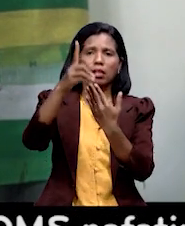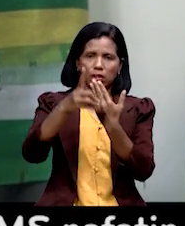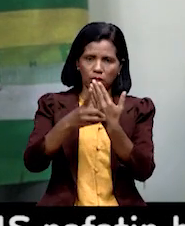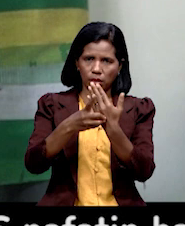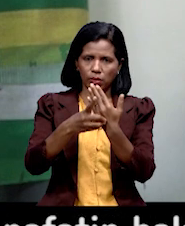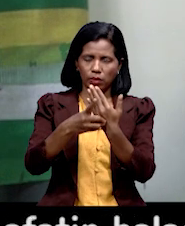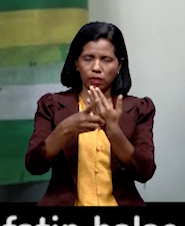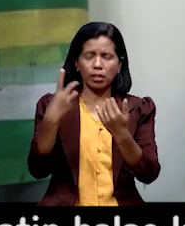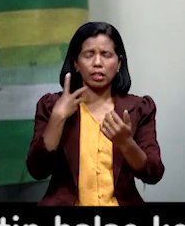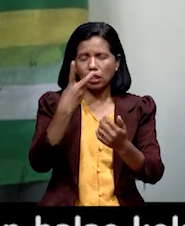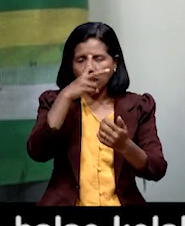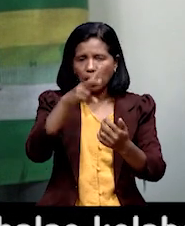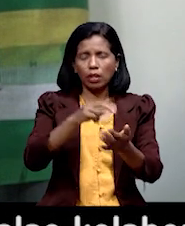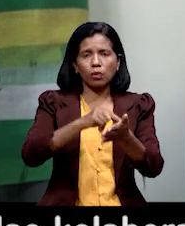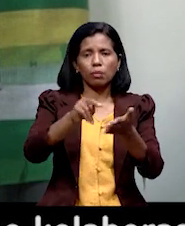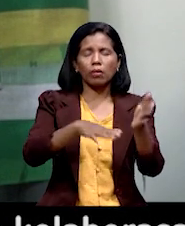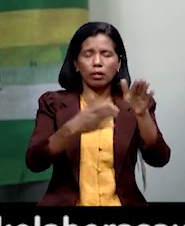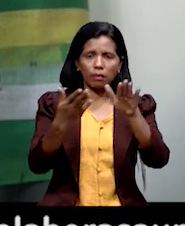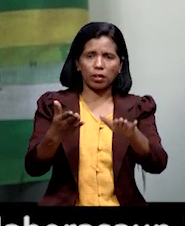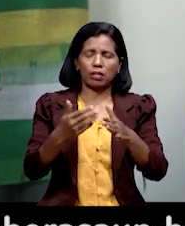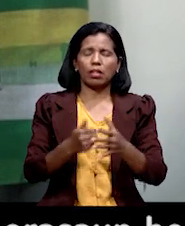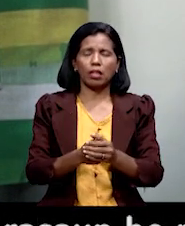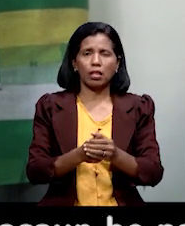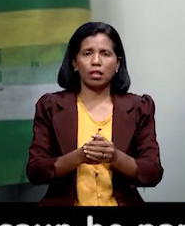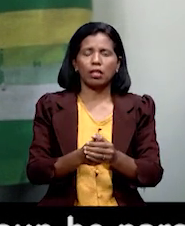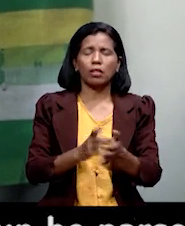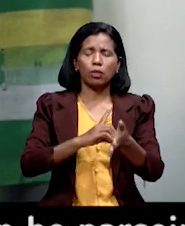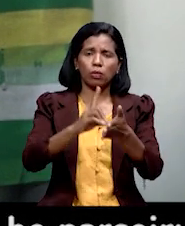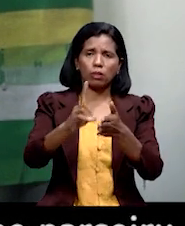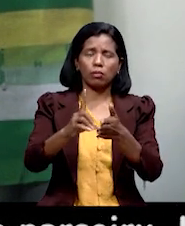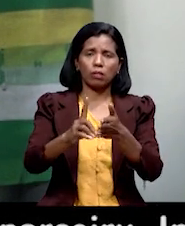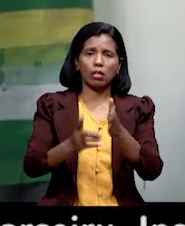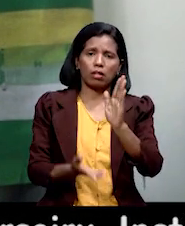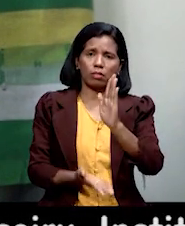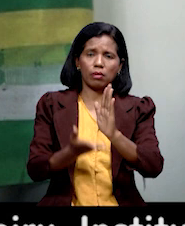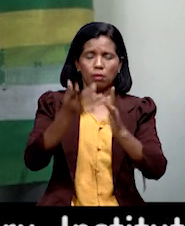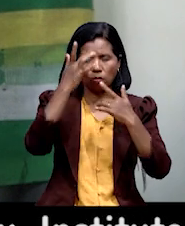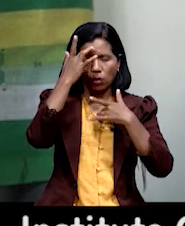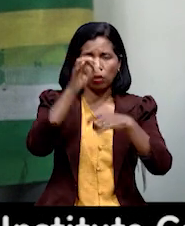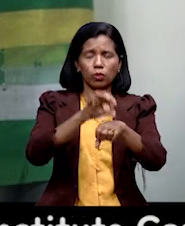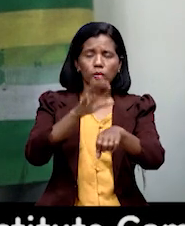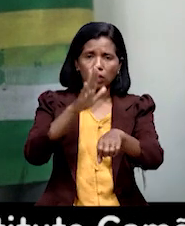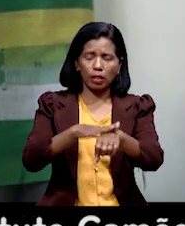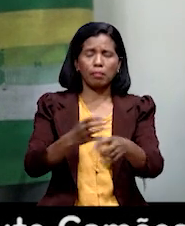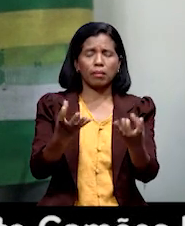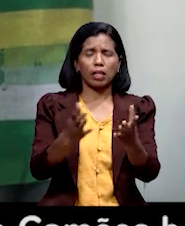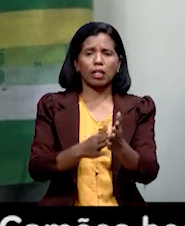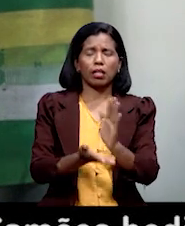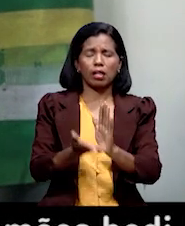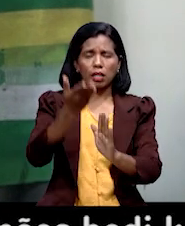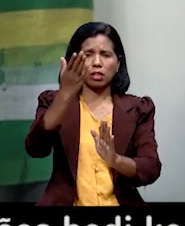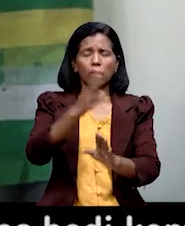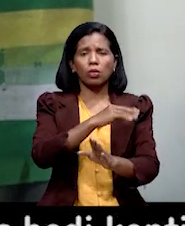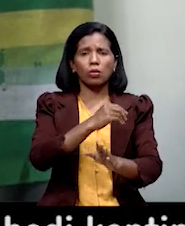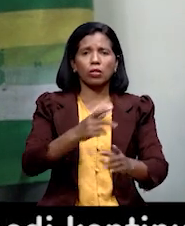haren número be caso dengue ne asta teves. Imos diarrea ho ispa mar so in